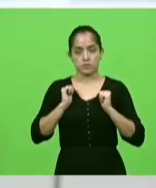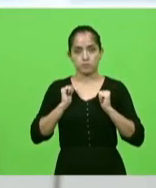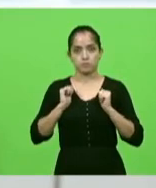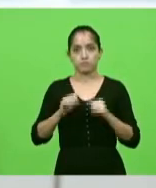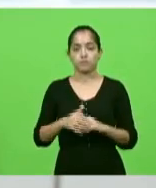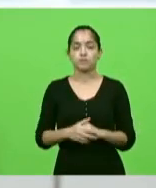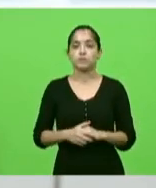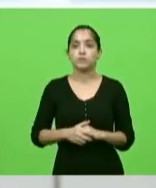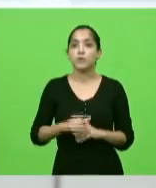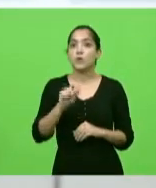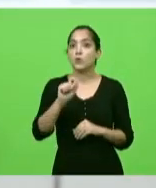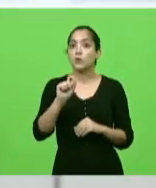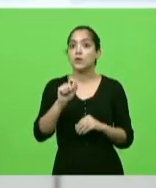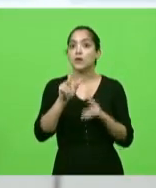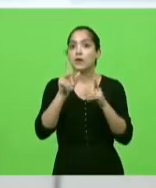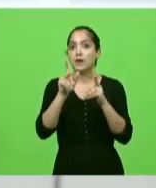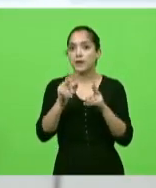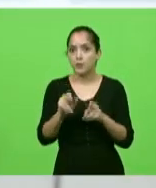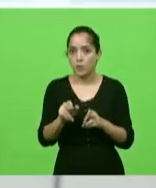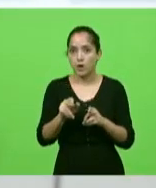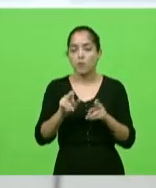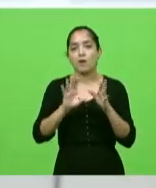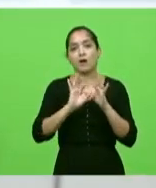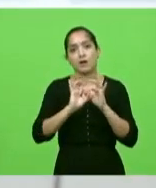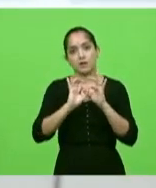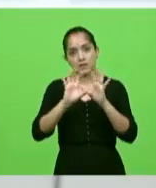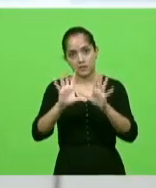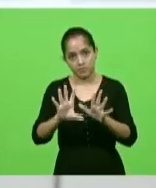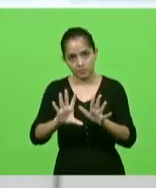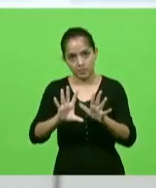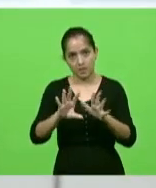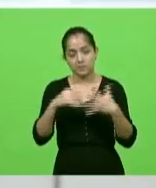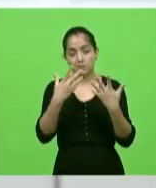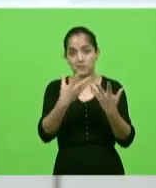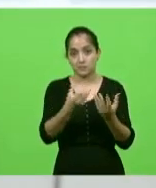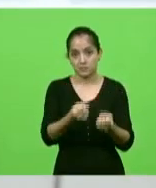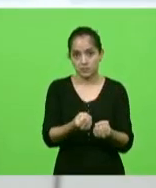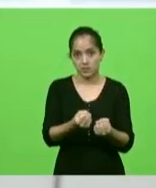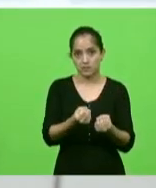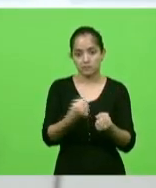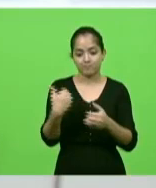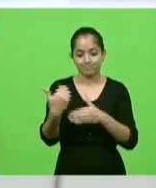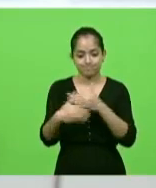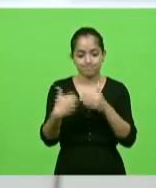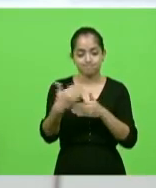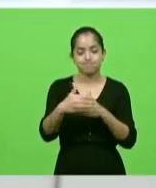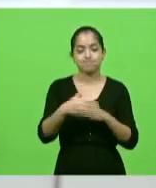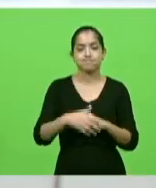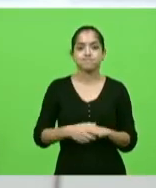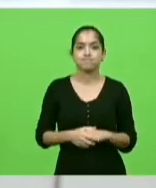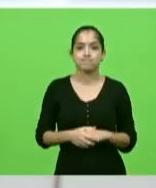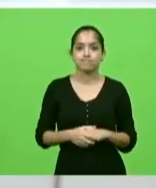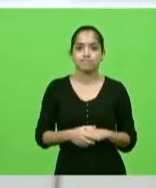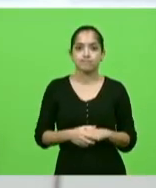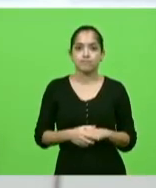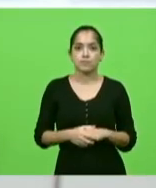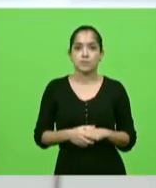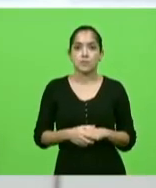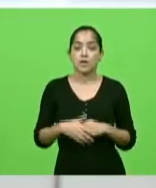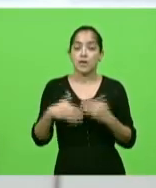que igualmente autoriza a admissibilidade deste processo é que o